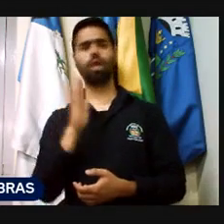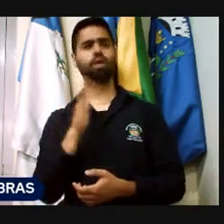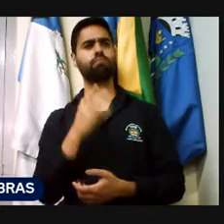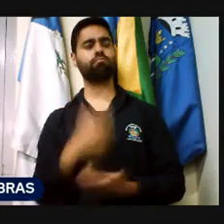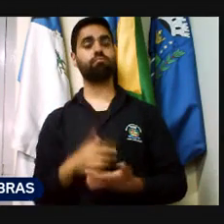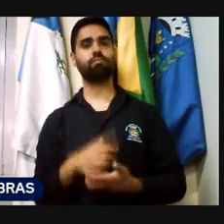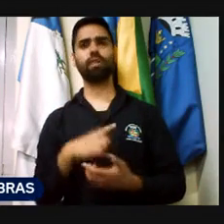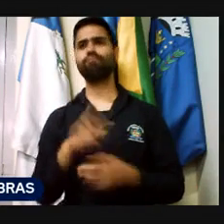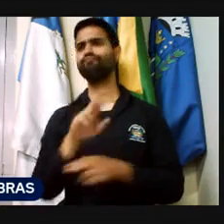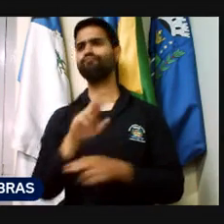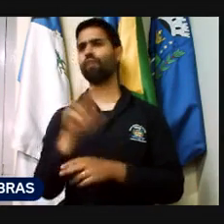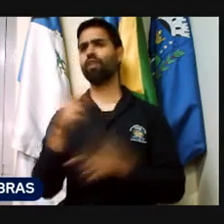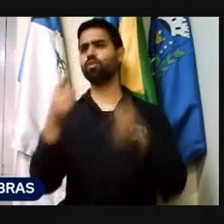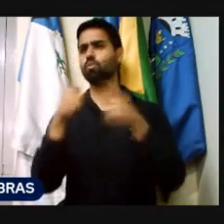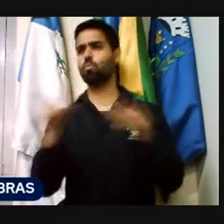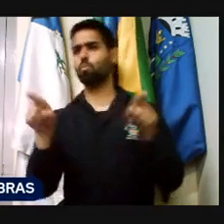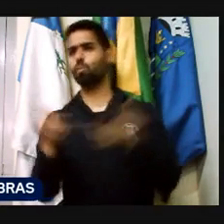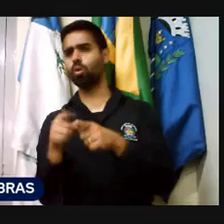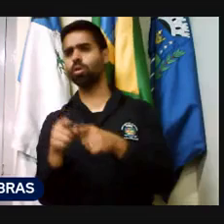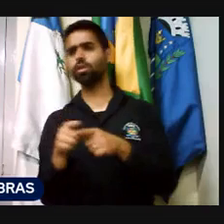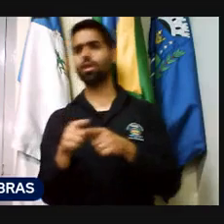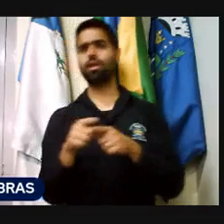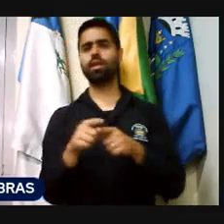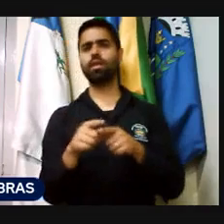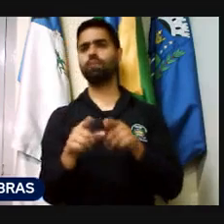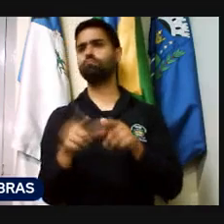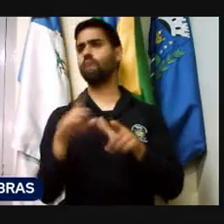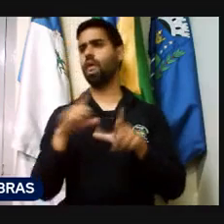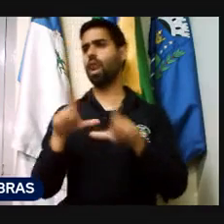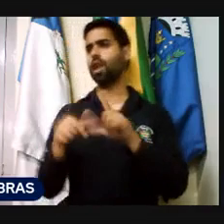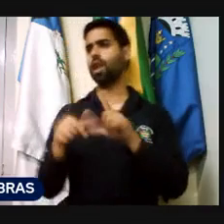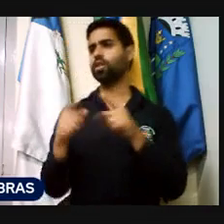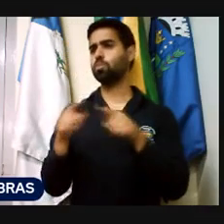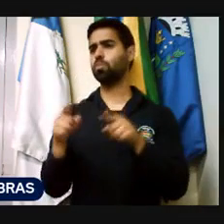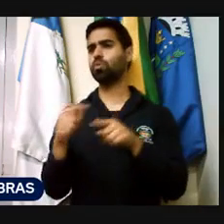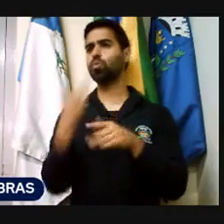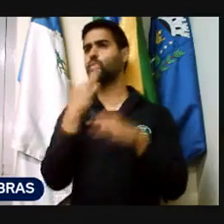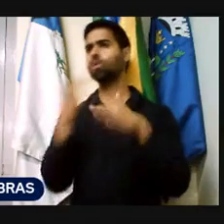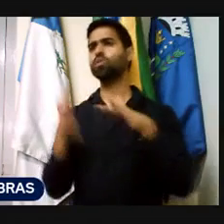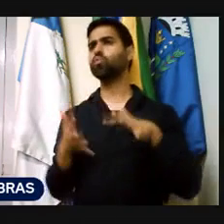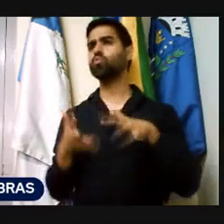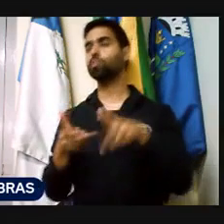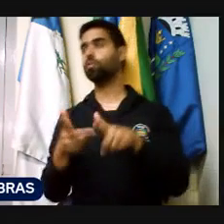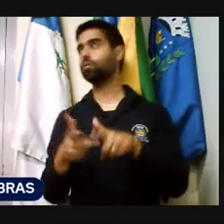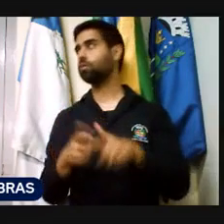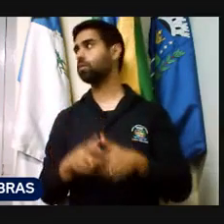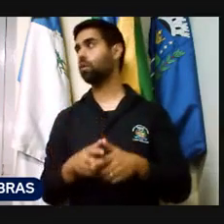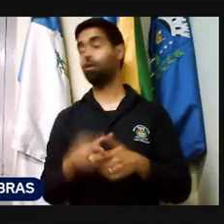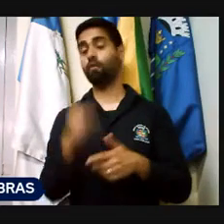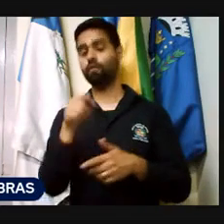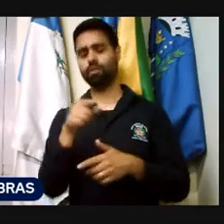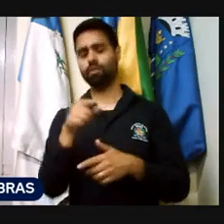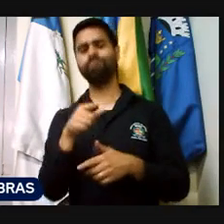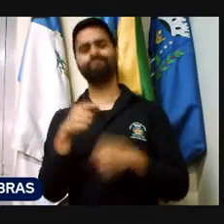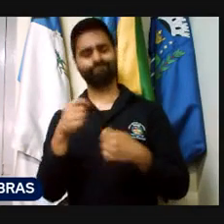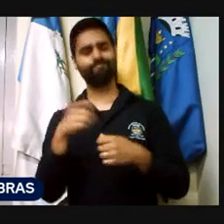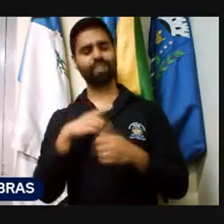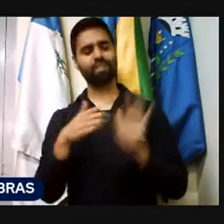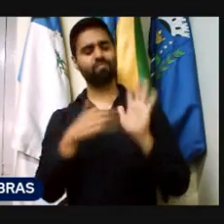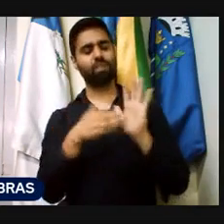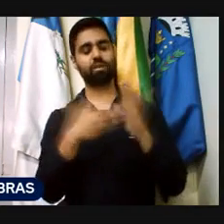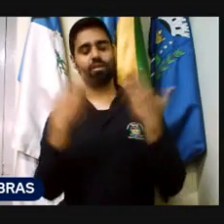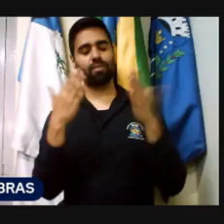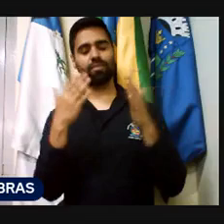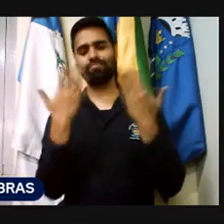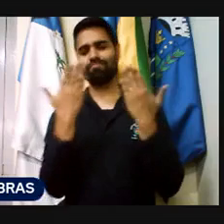Várias músicas, várias composições, reconhecido mundialmente. Então, Douglas, você é merecedor dessa moção de